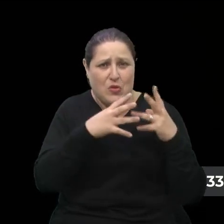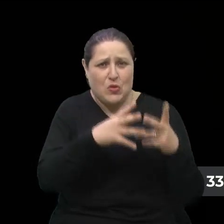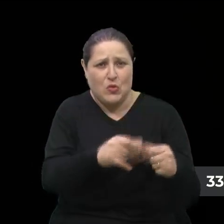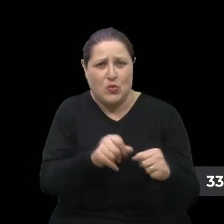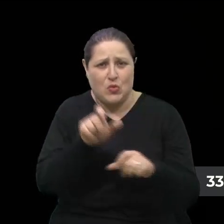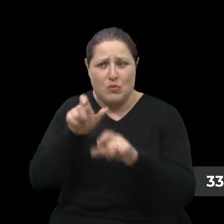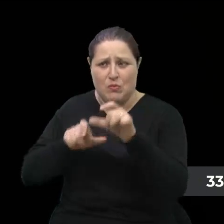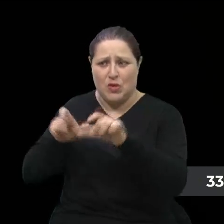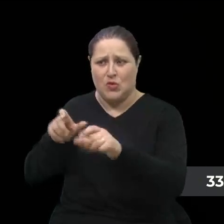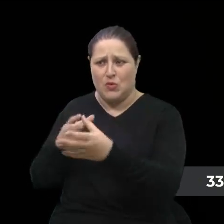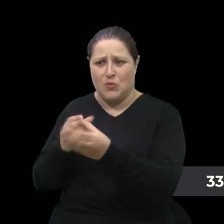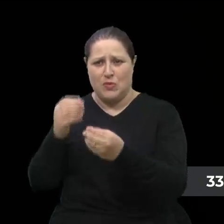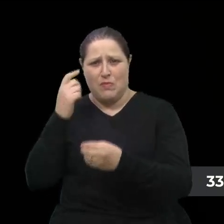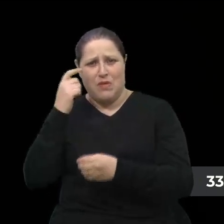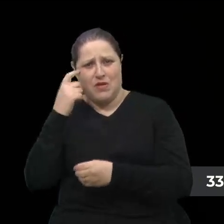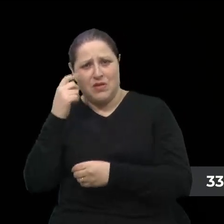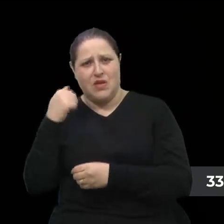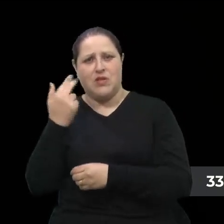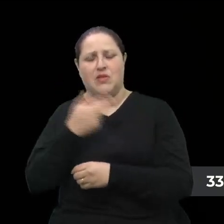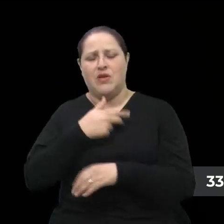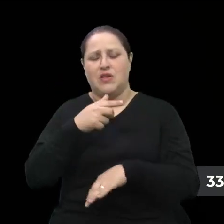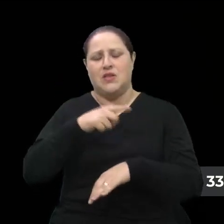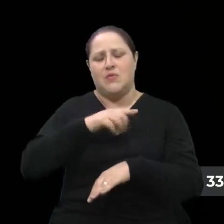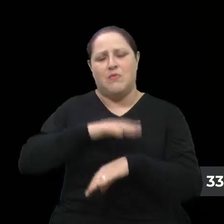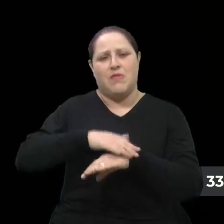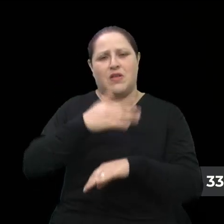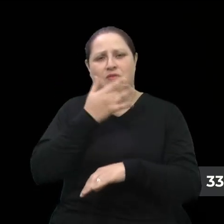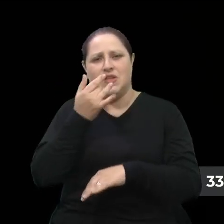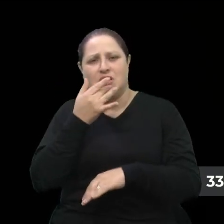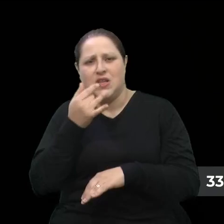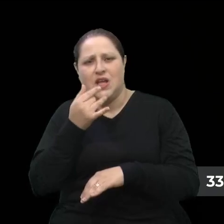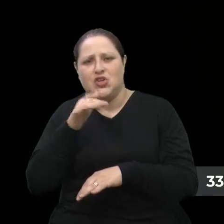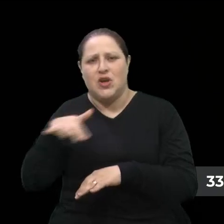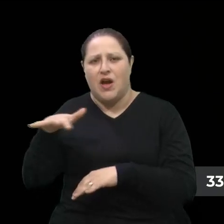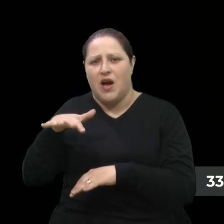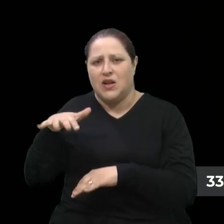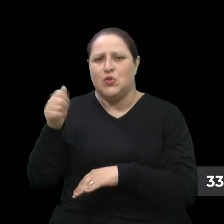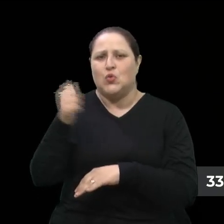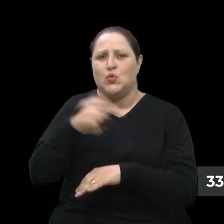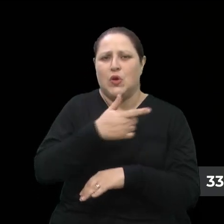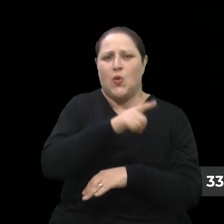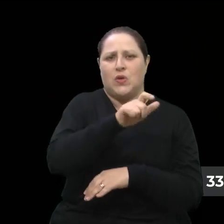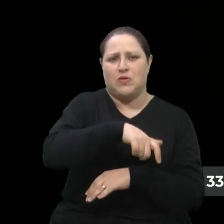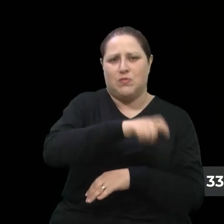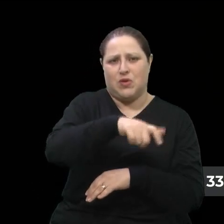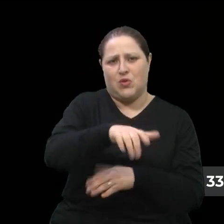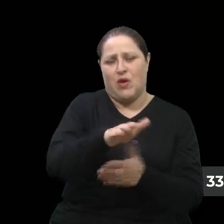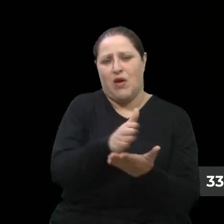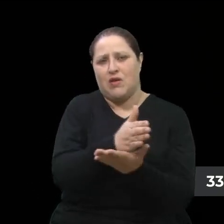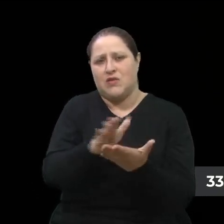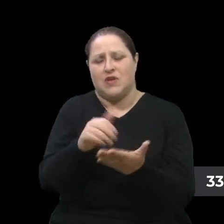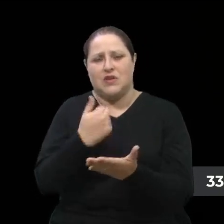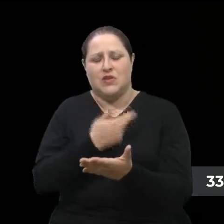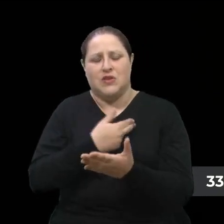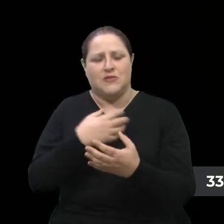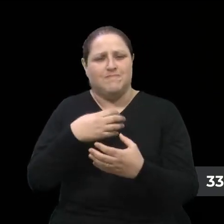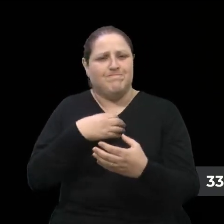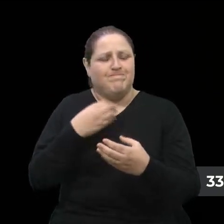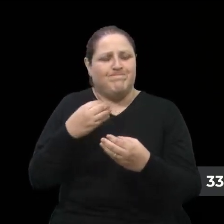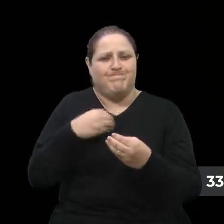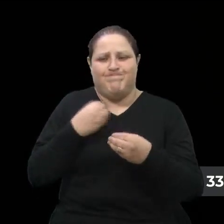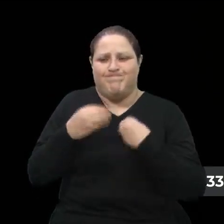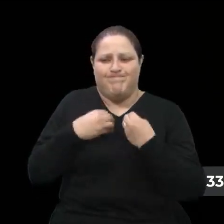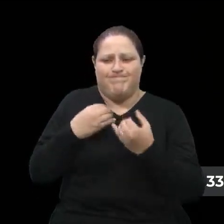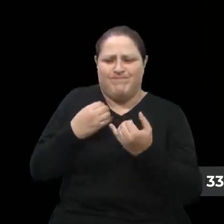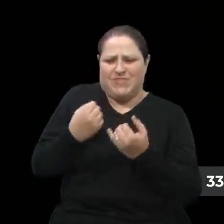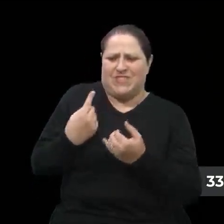pensam. Temos apenas mais facilidade em algumas áreas do que outras pessoas. Às vezes, nos sentimos um pouco deslocados, porque